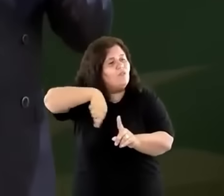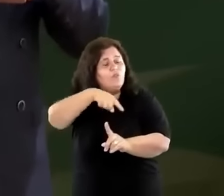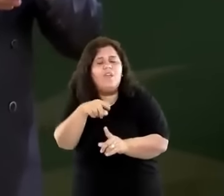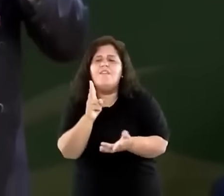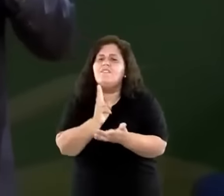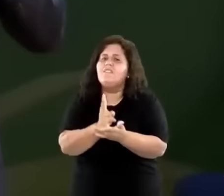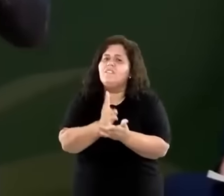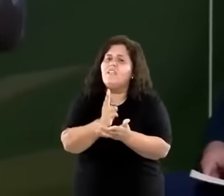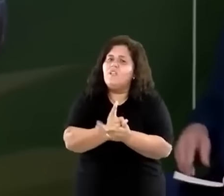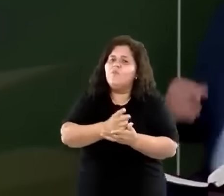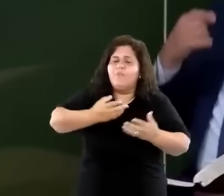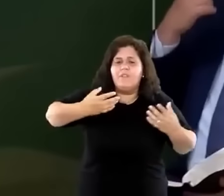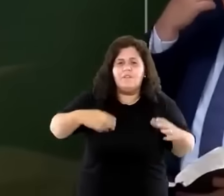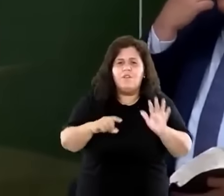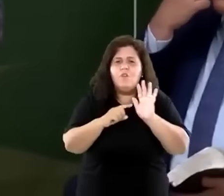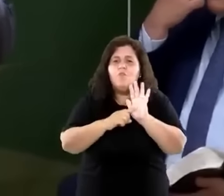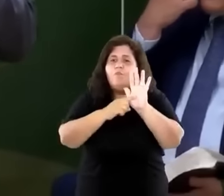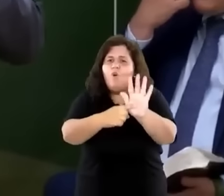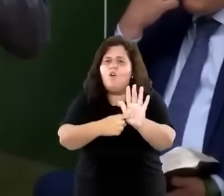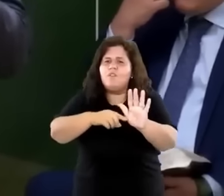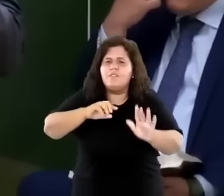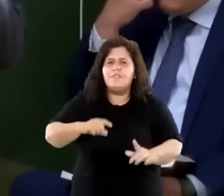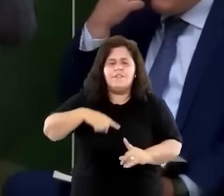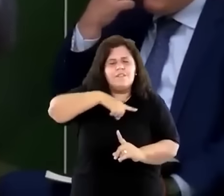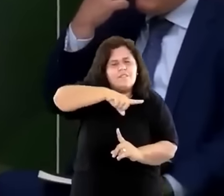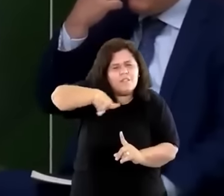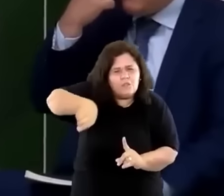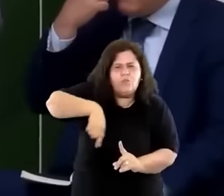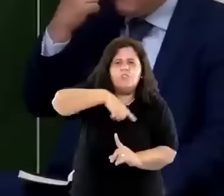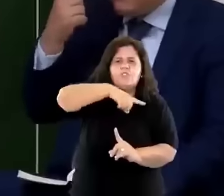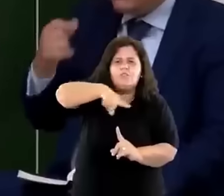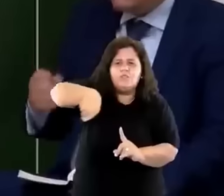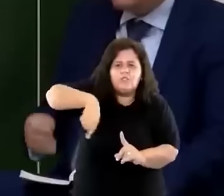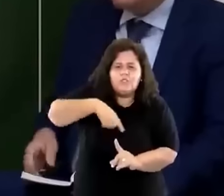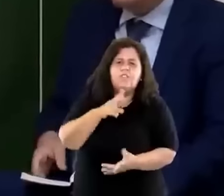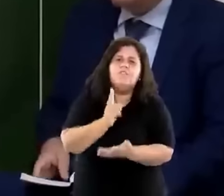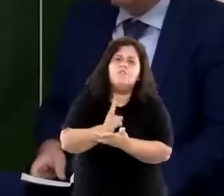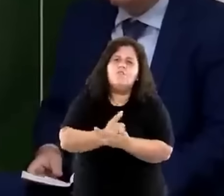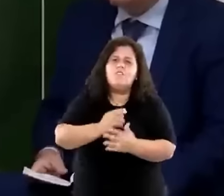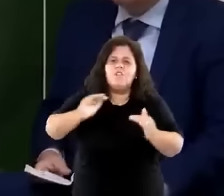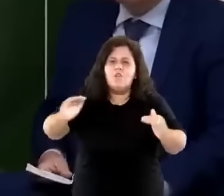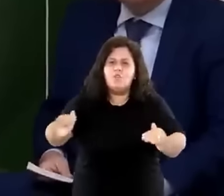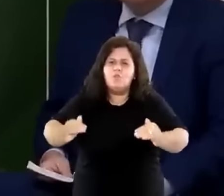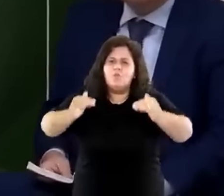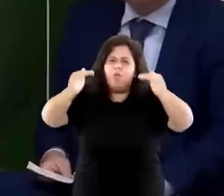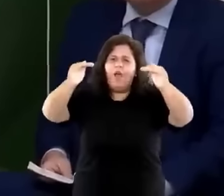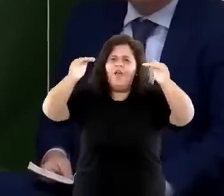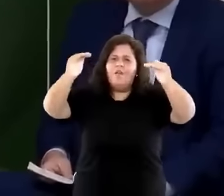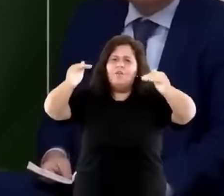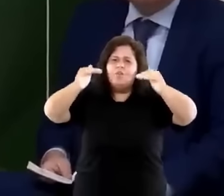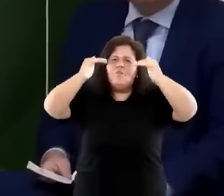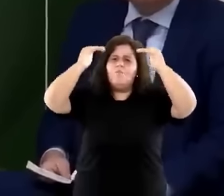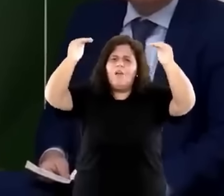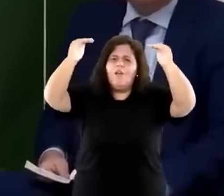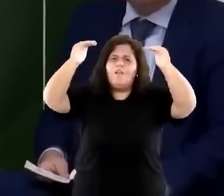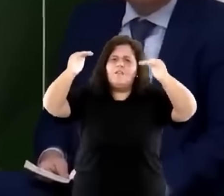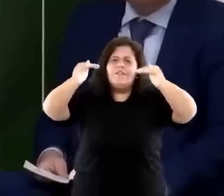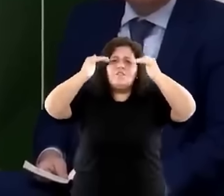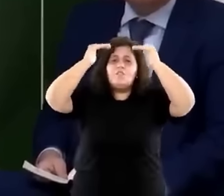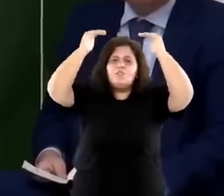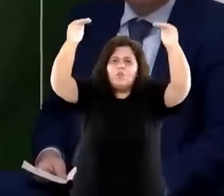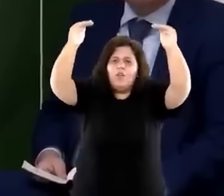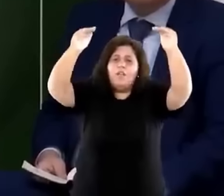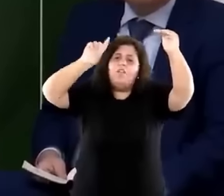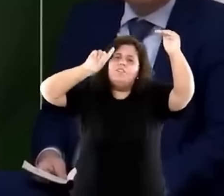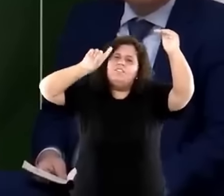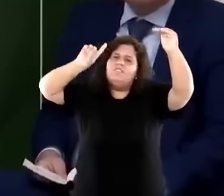santo santo você enfatiza mas quando você diz santo santo santo você coloca em grau superlativo Só Deus